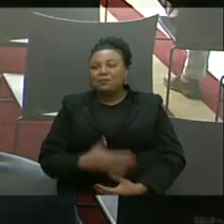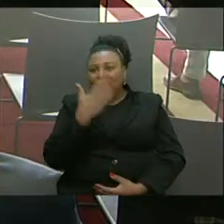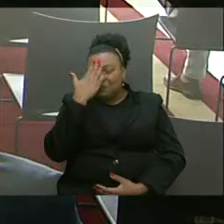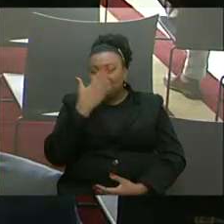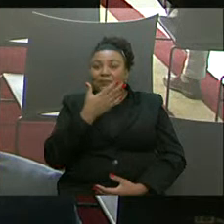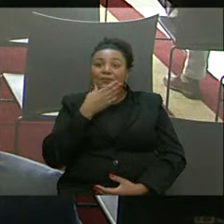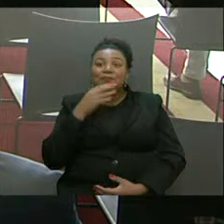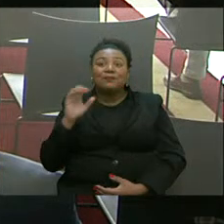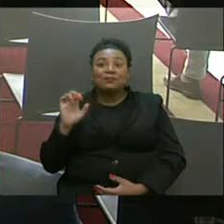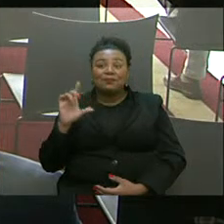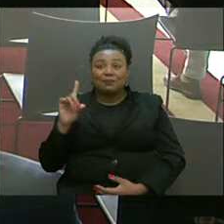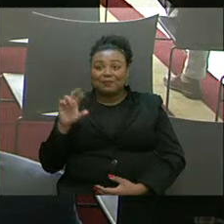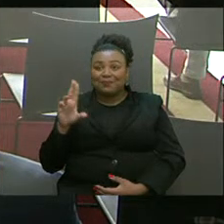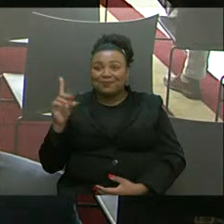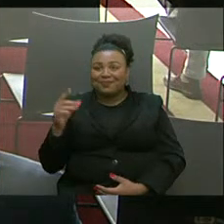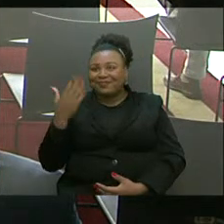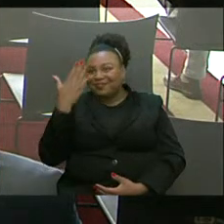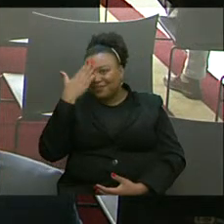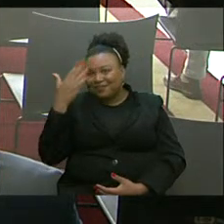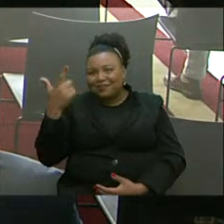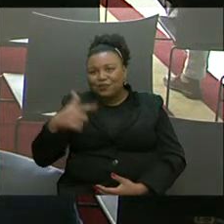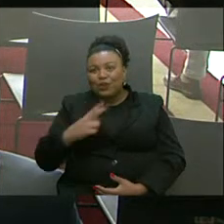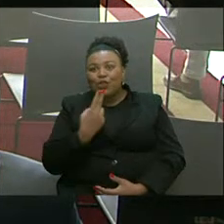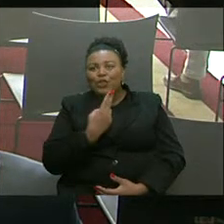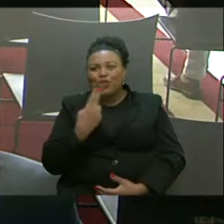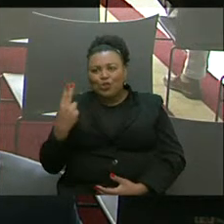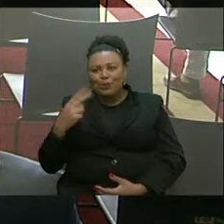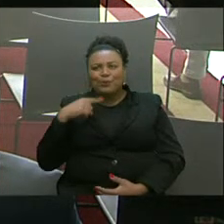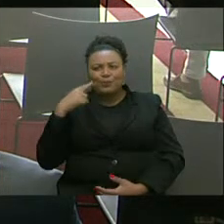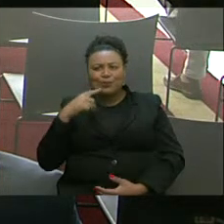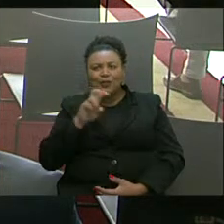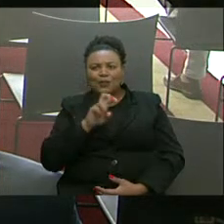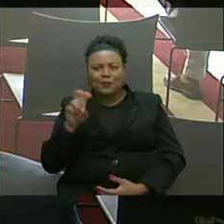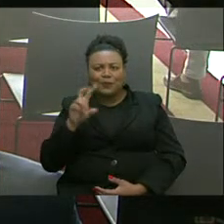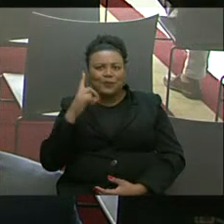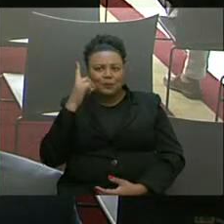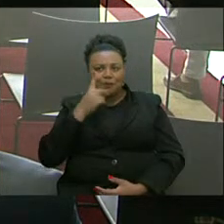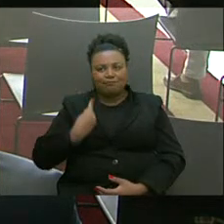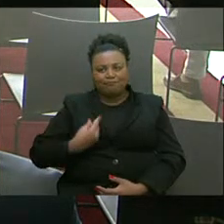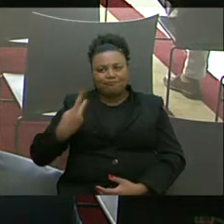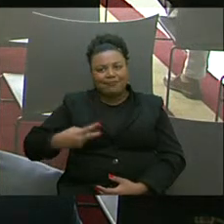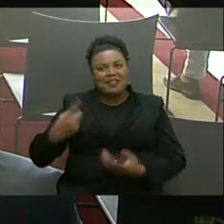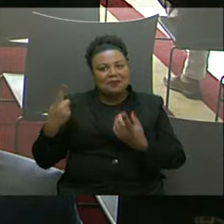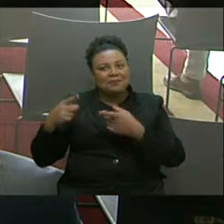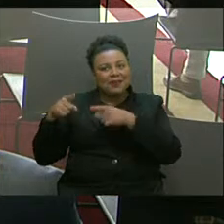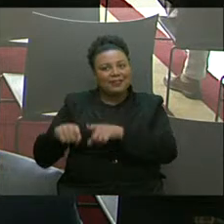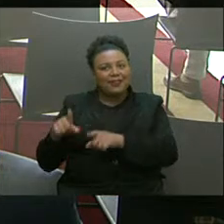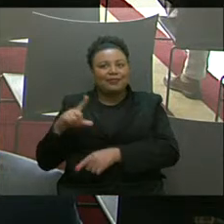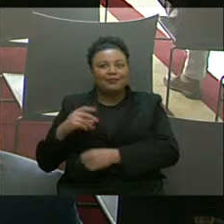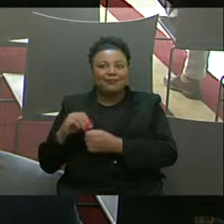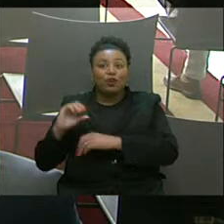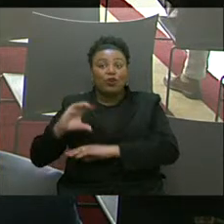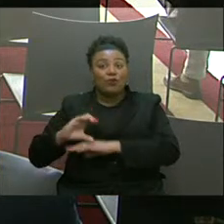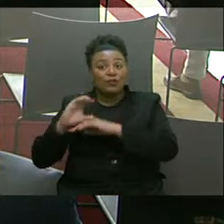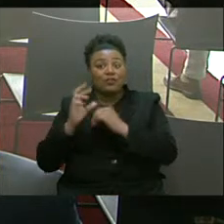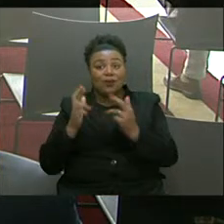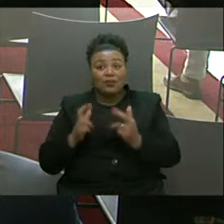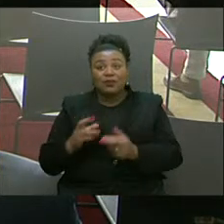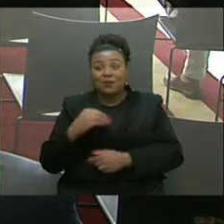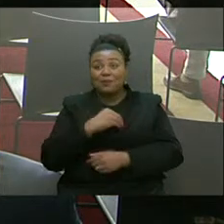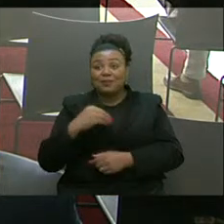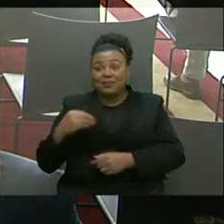Obrigado, doutor Eduardo. Agradeço novamente, em nome da Assembleia, todos os 55 deputados estaduais, a parceria que temos mantido com o Conselho Regional de